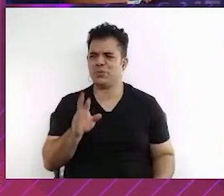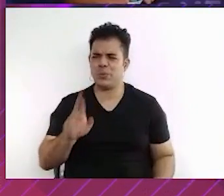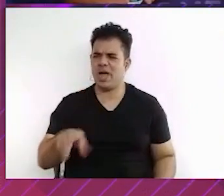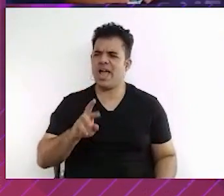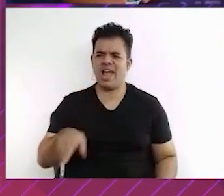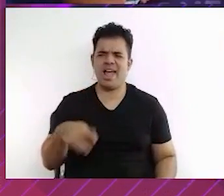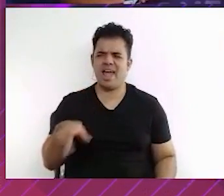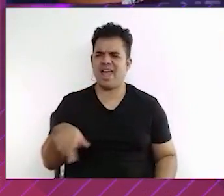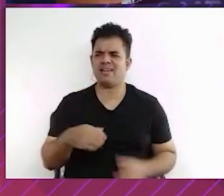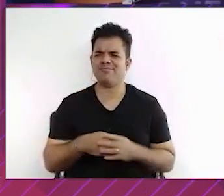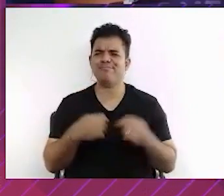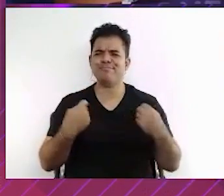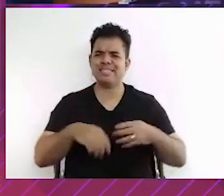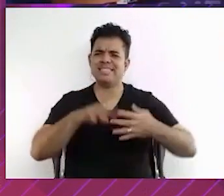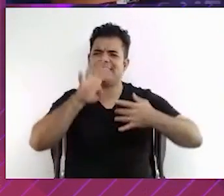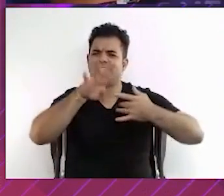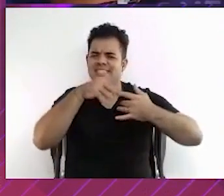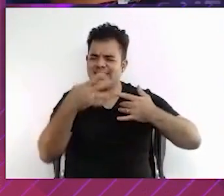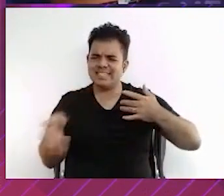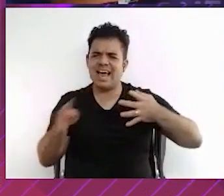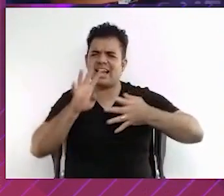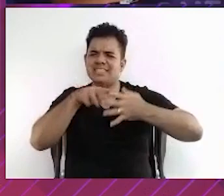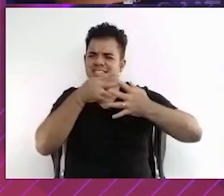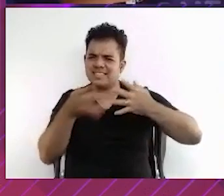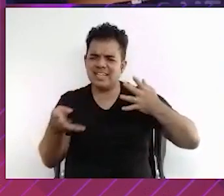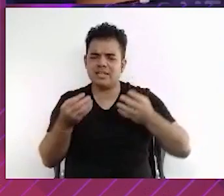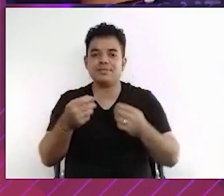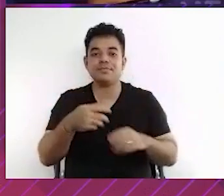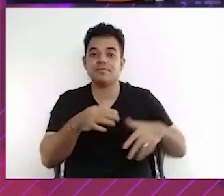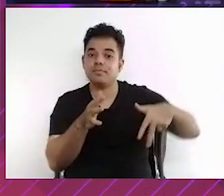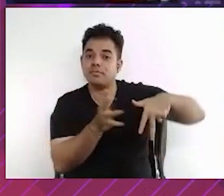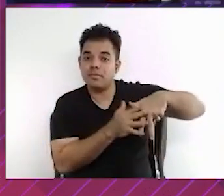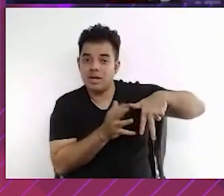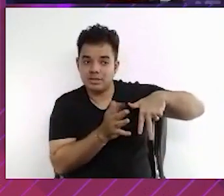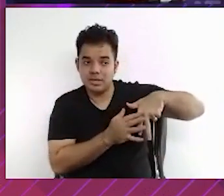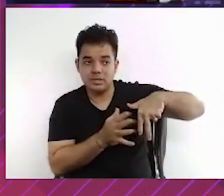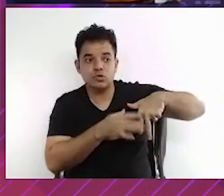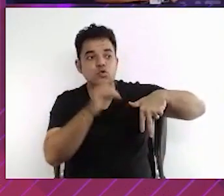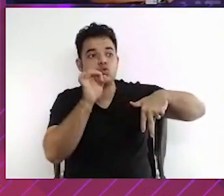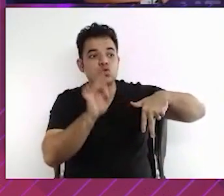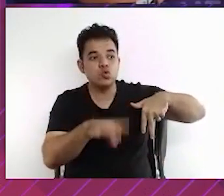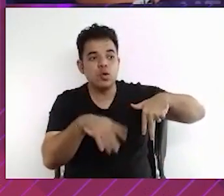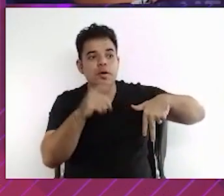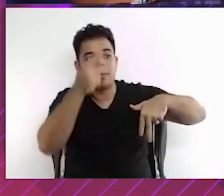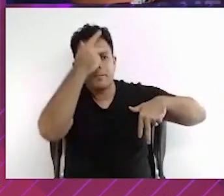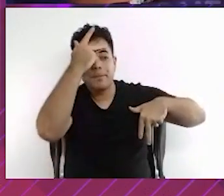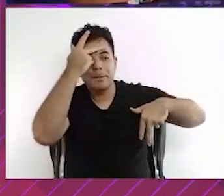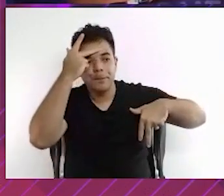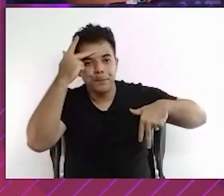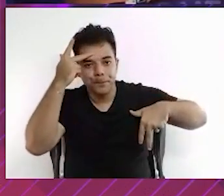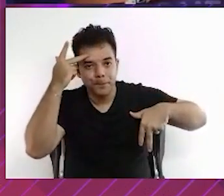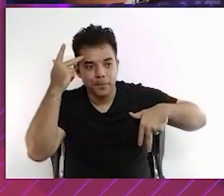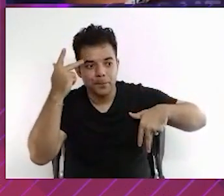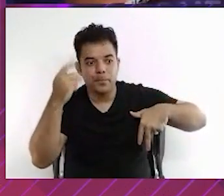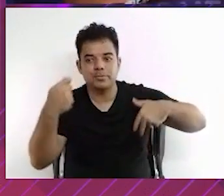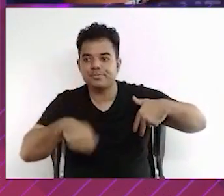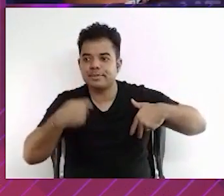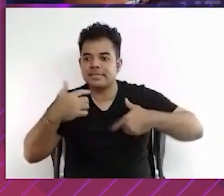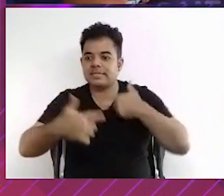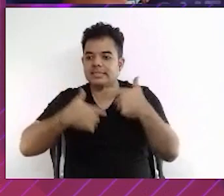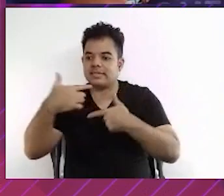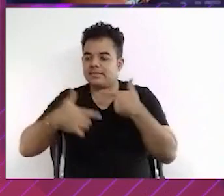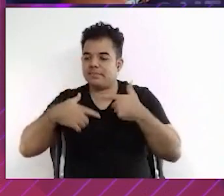uma escala. Esse que era o problema. Os pacientes eram só para a gente saber quantos colaboradores a gente precisava na